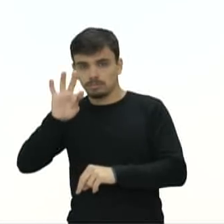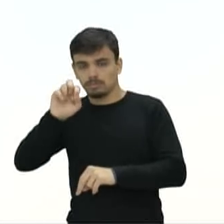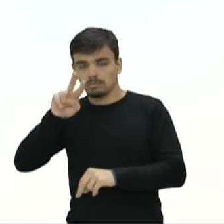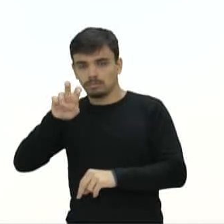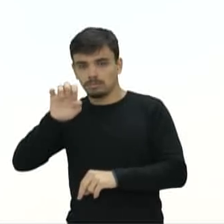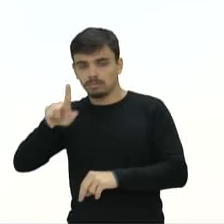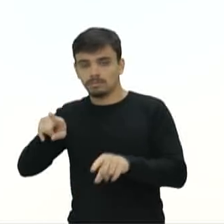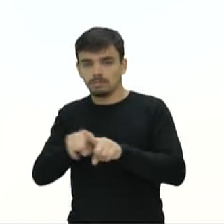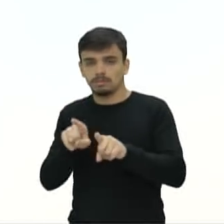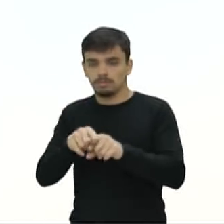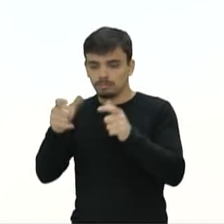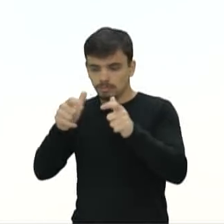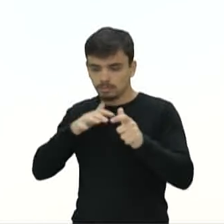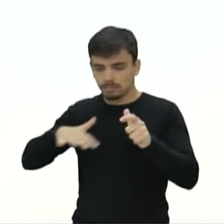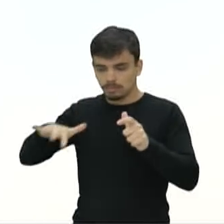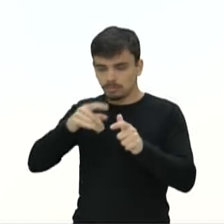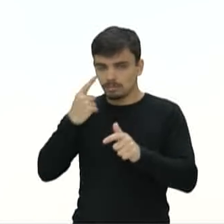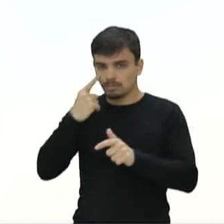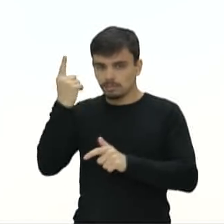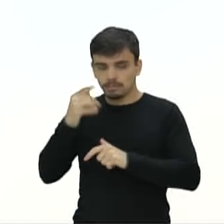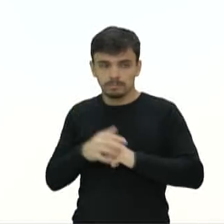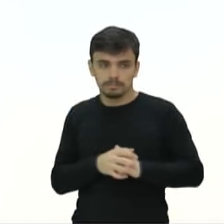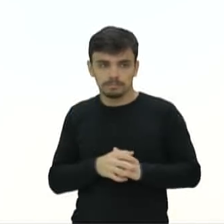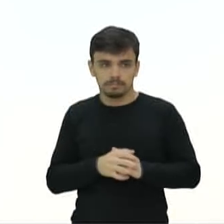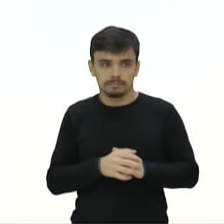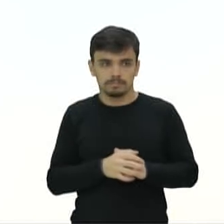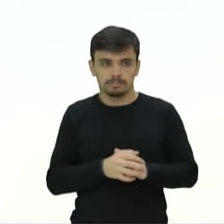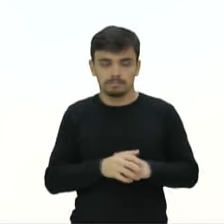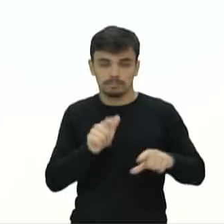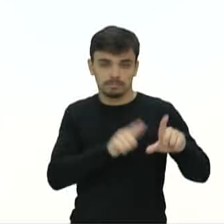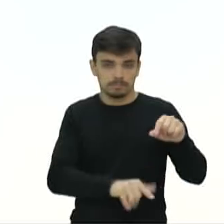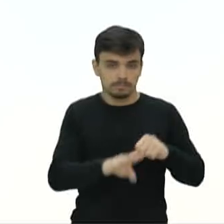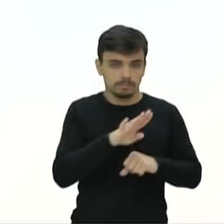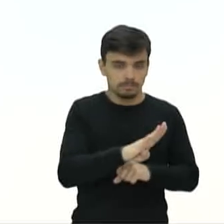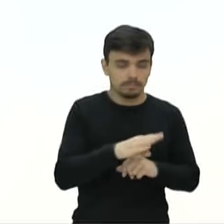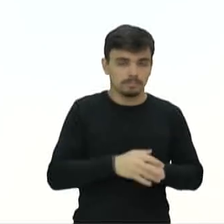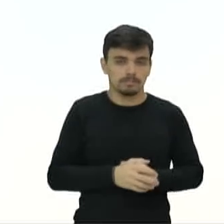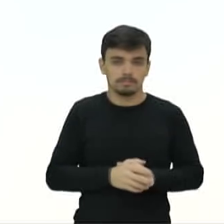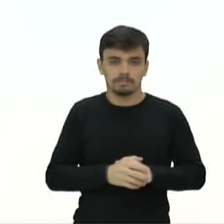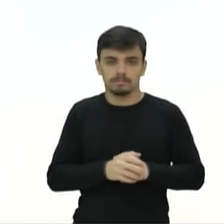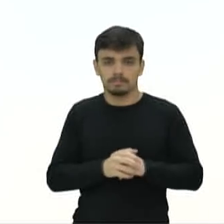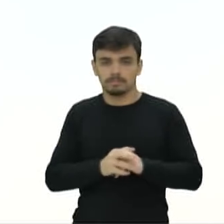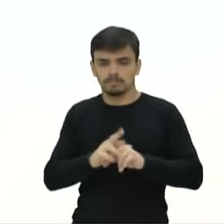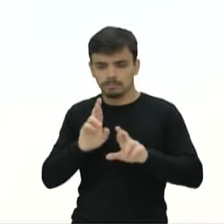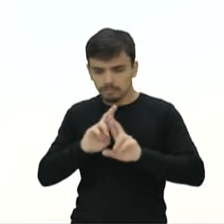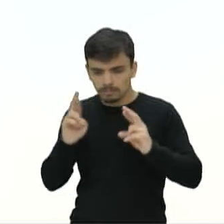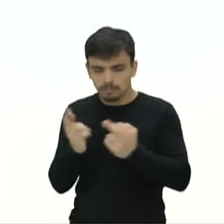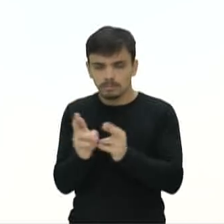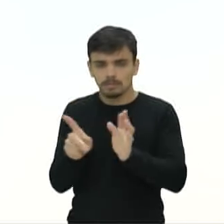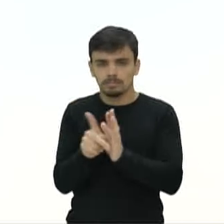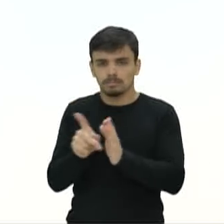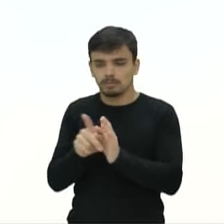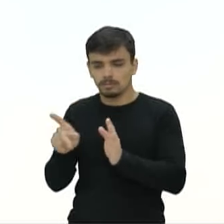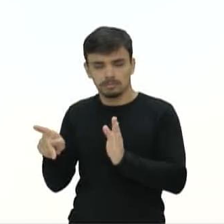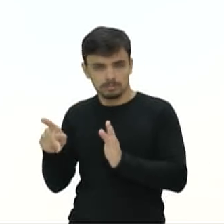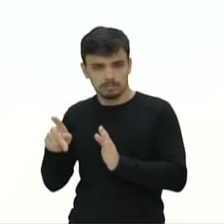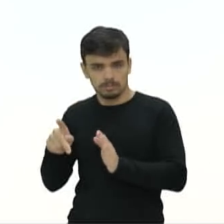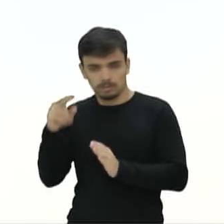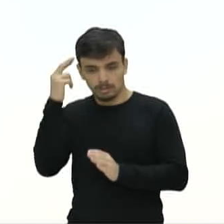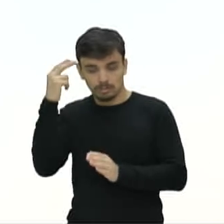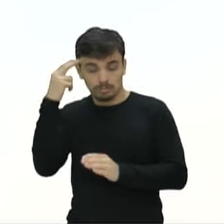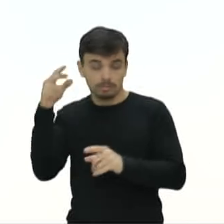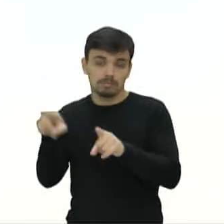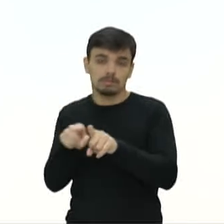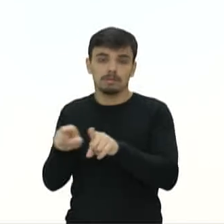reserva biológica e a estação ecológica. Letra B. Reserva particular do patrimônio natural e área